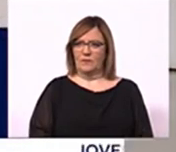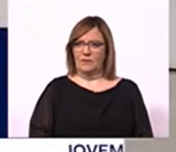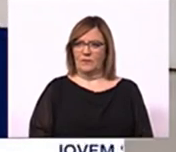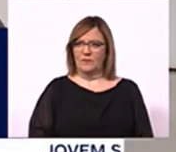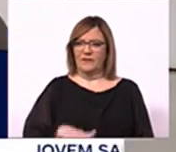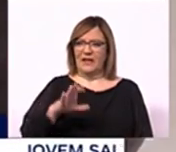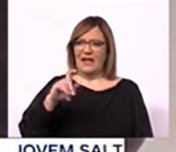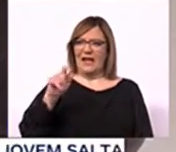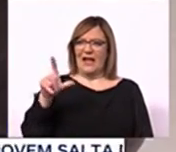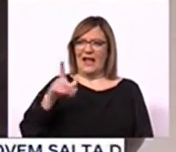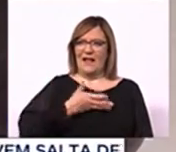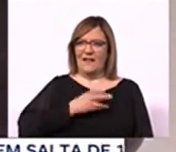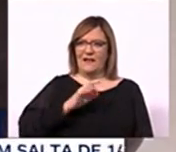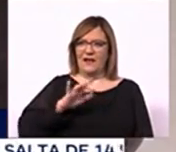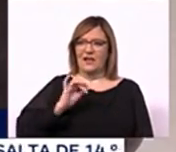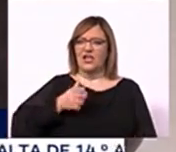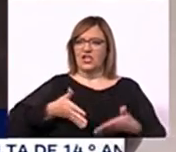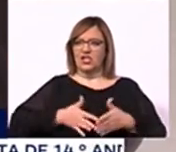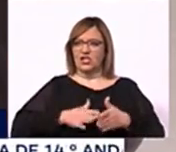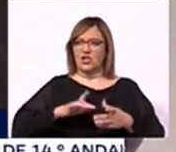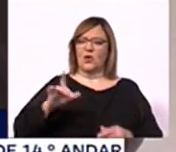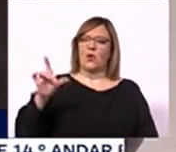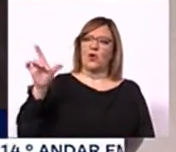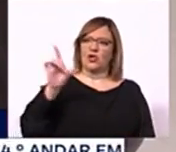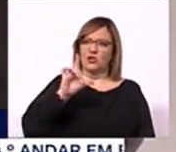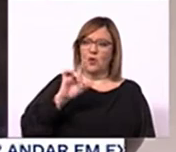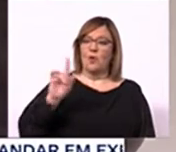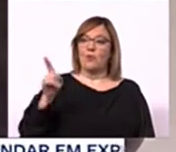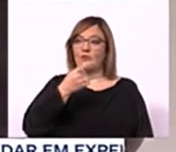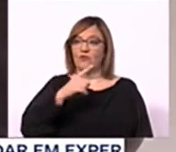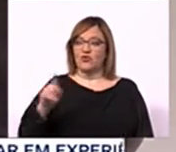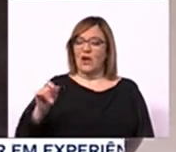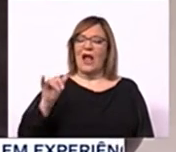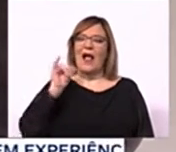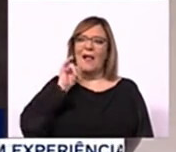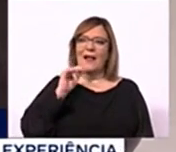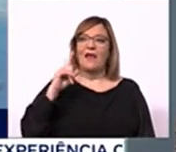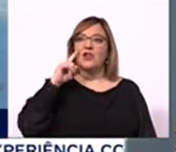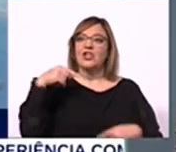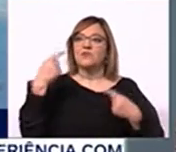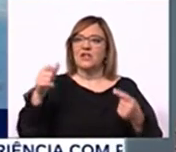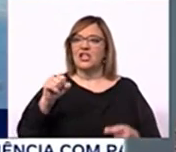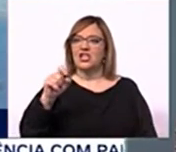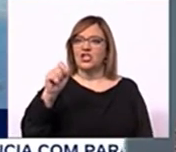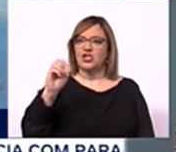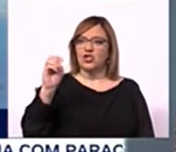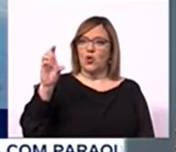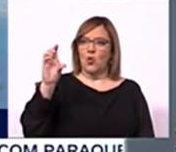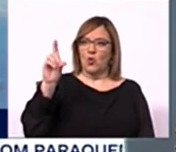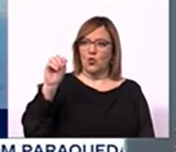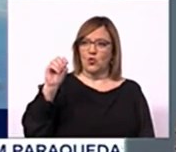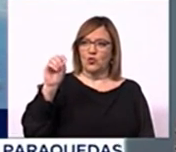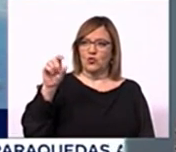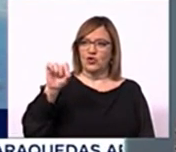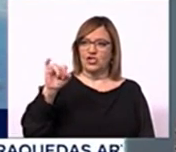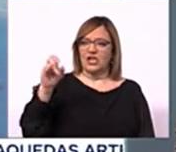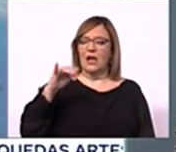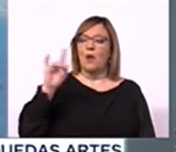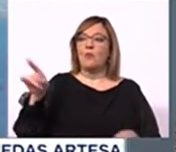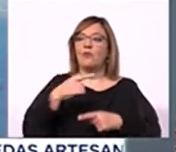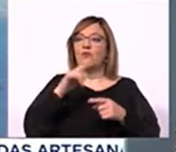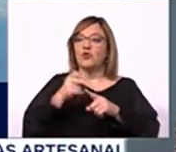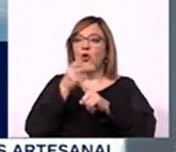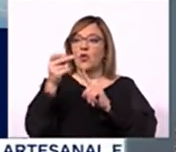Hélder Pereira, natural de Lisboa, é professor no Algarve. Especialista em Geologia, foi distinguido com o prémio Professor do Ano Casa das